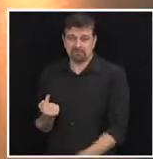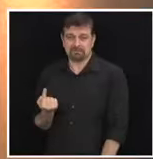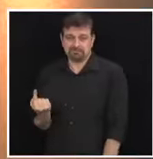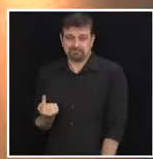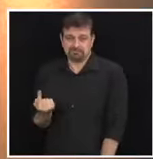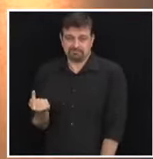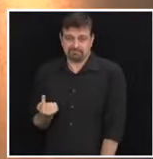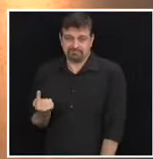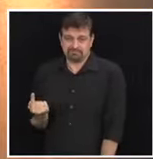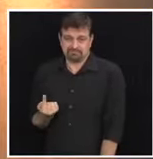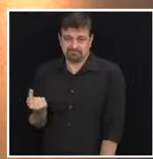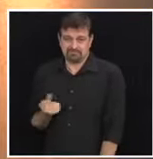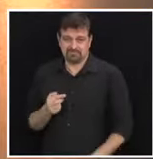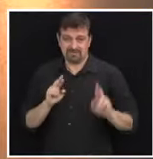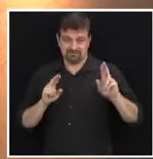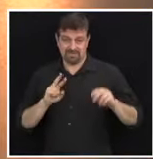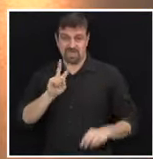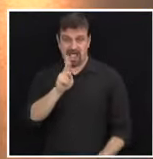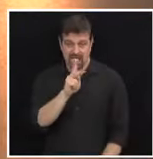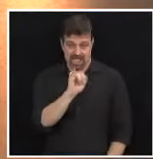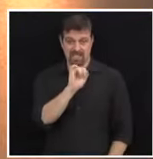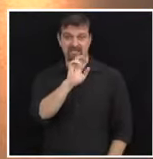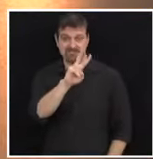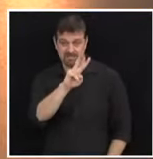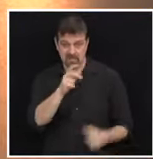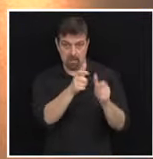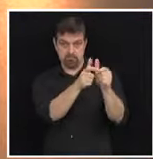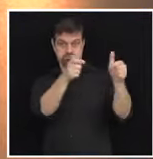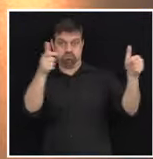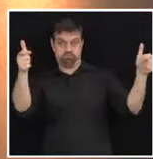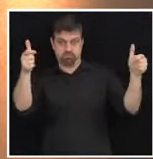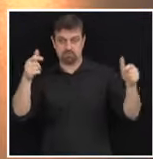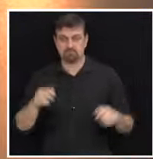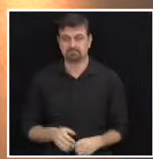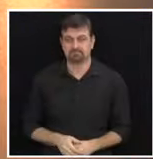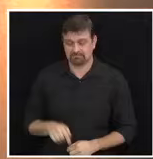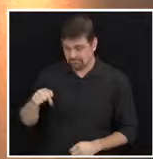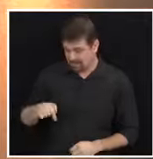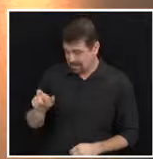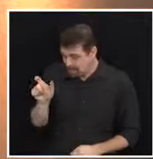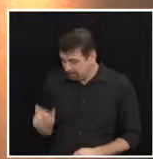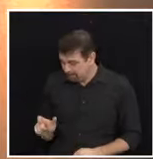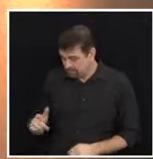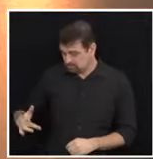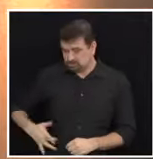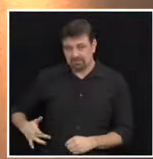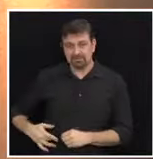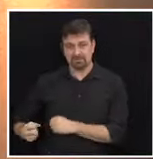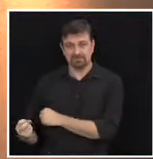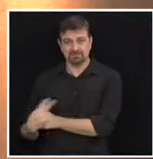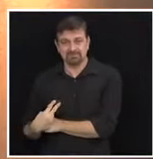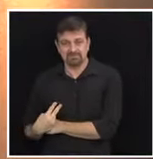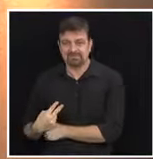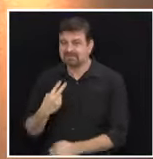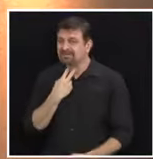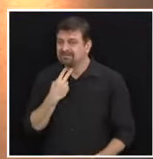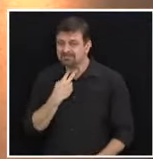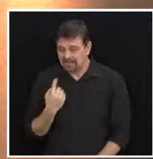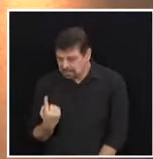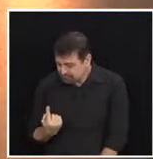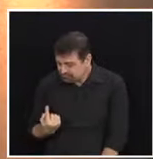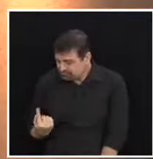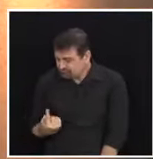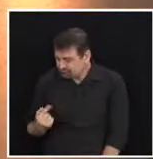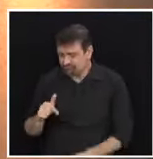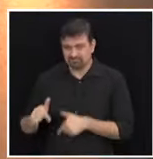é uma pessoa só. Então ela não tem campo para fazer isso, ela não tem condições. O que nós